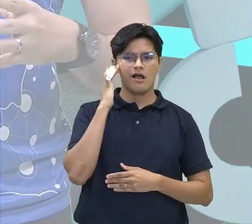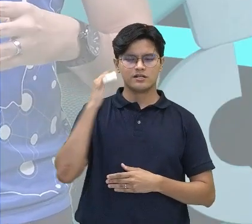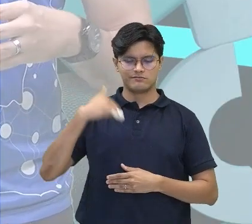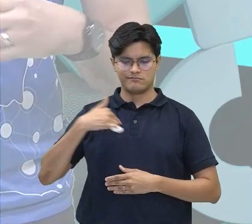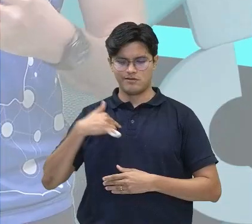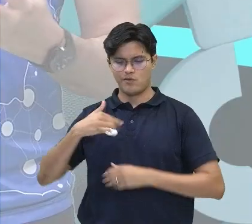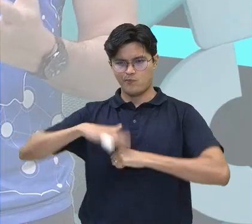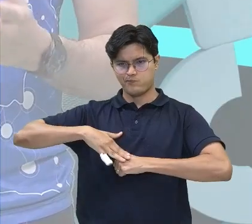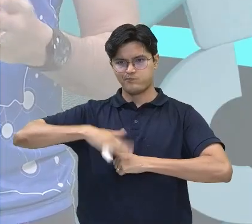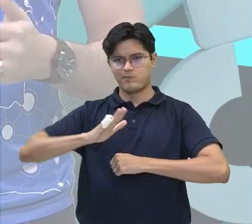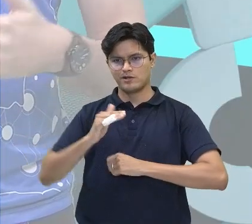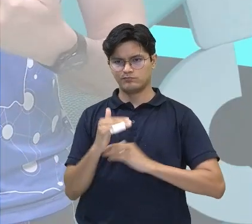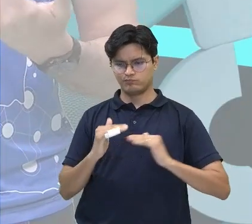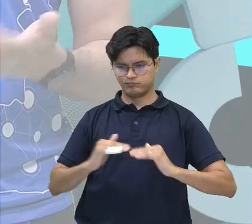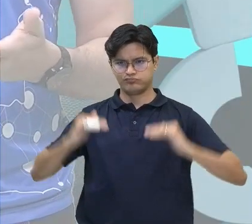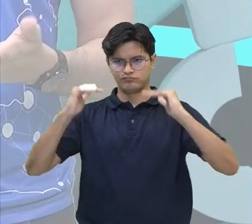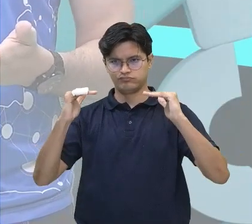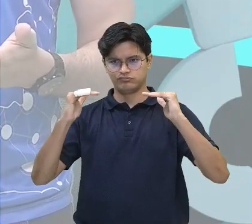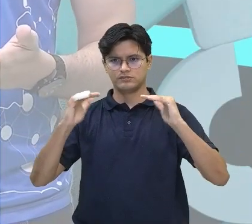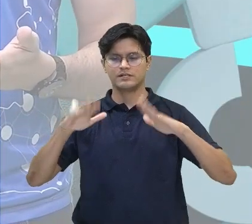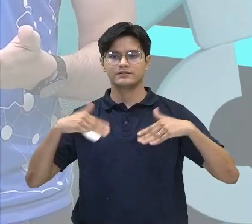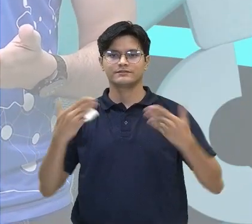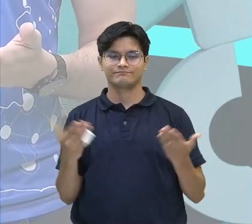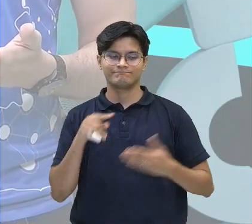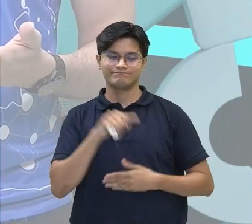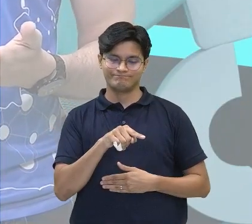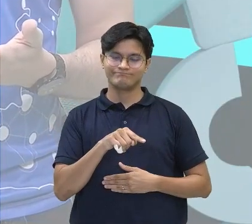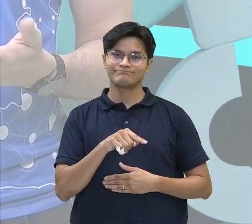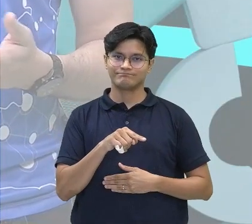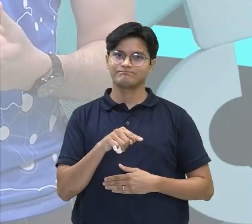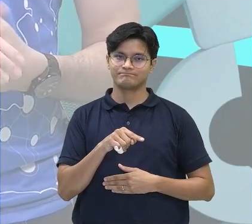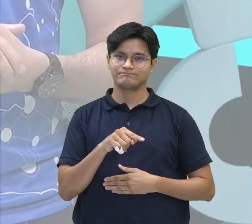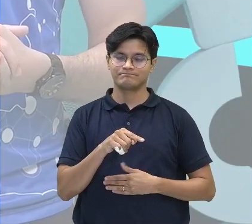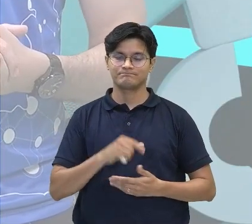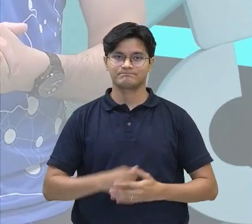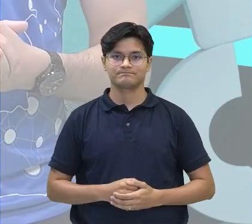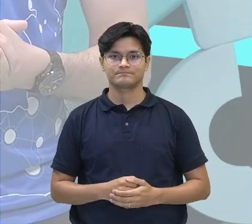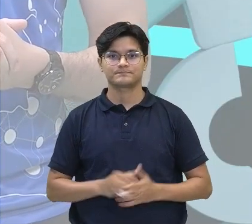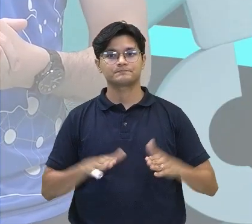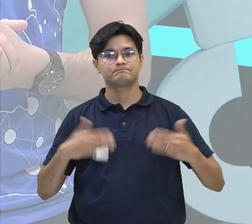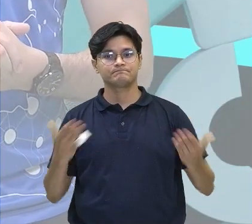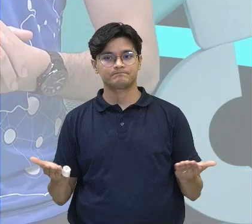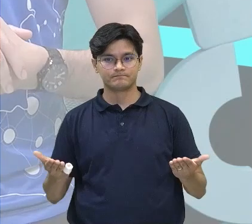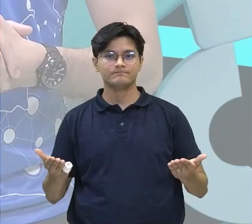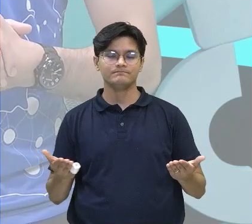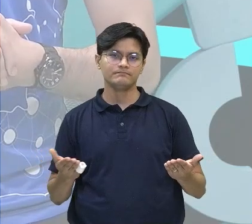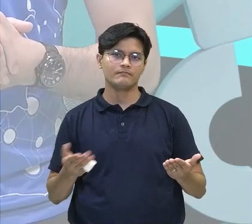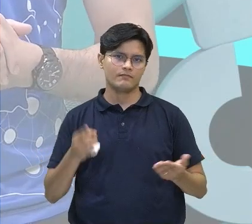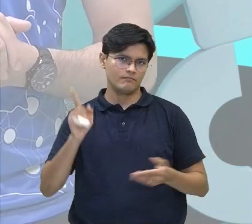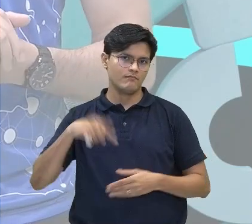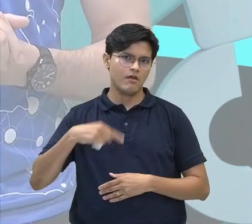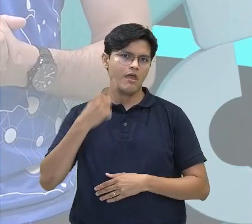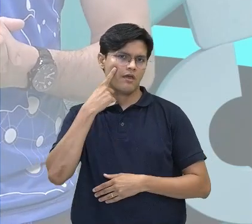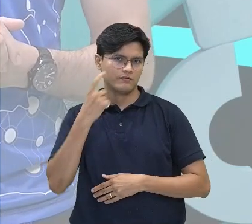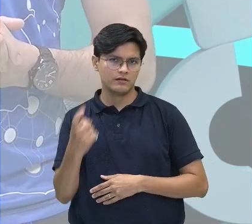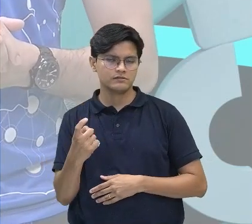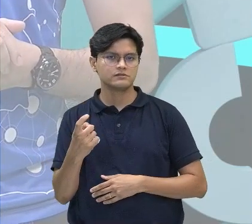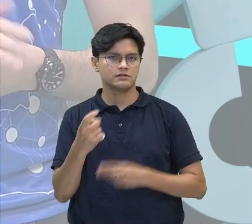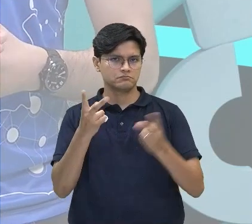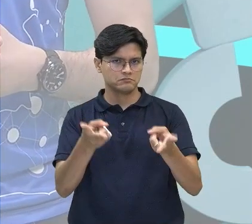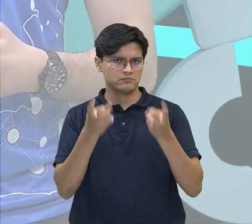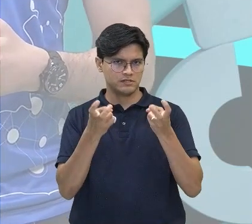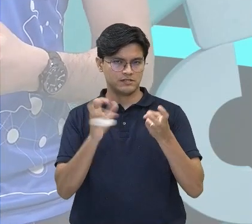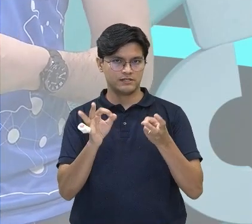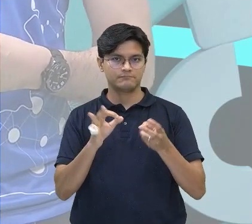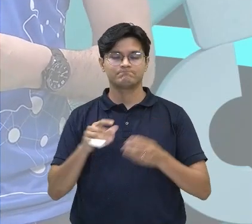costura. Então, se ela está liderando, se ela está à frente, ela se acha mais importante. Isso é bastante interessante da gente pontuar.